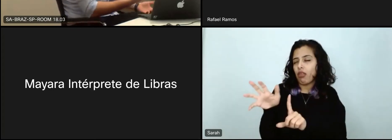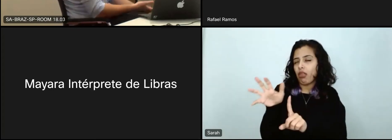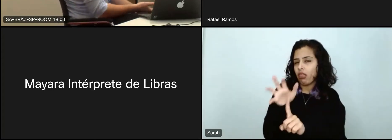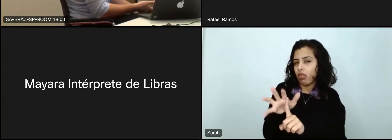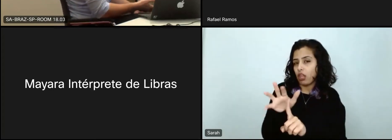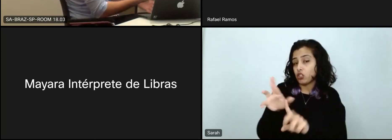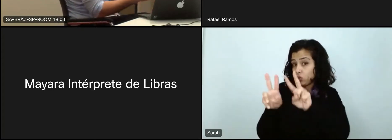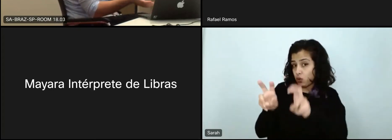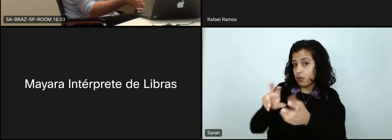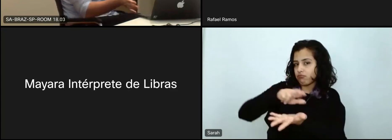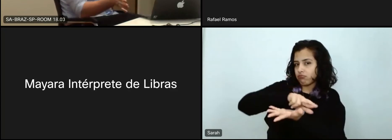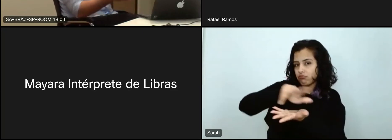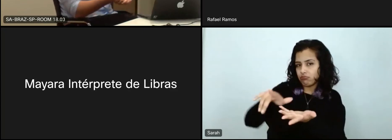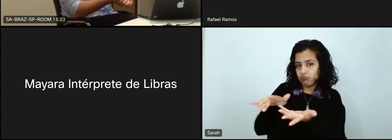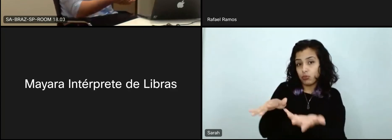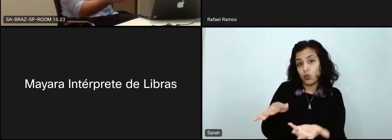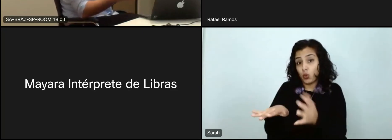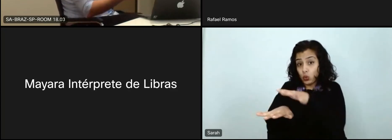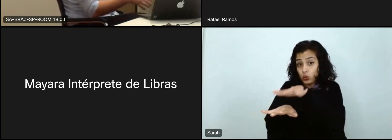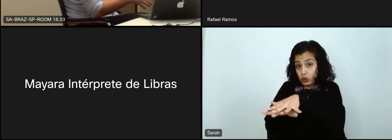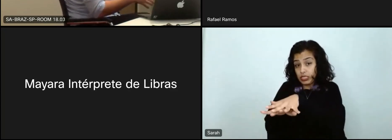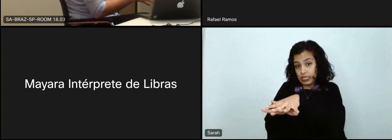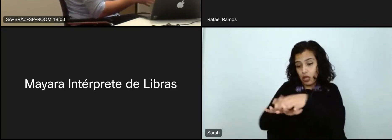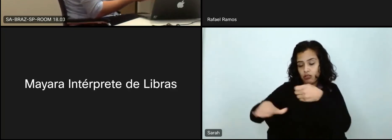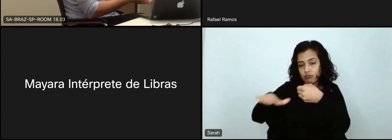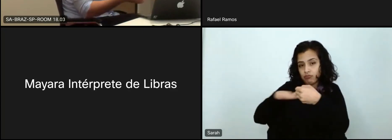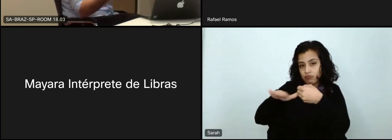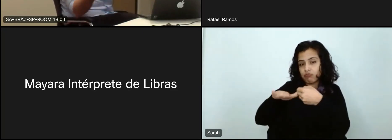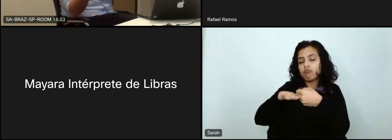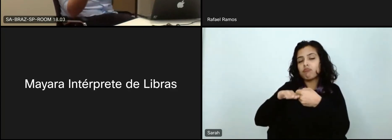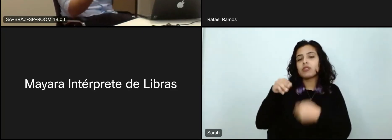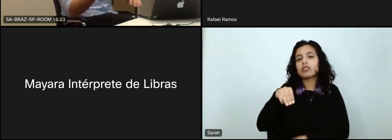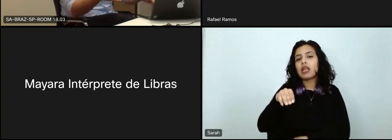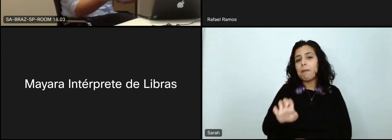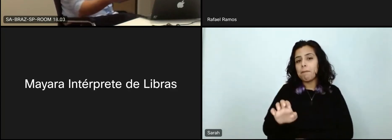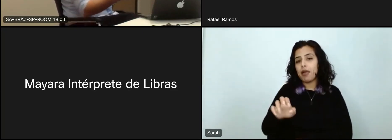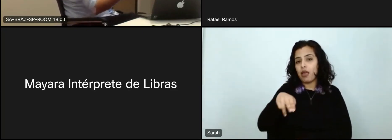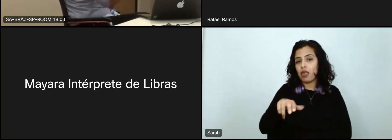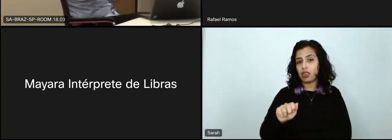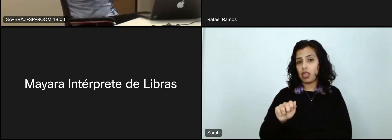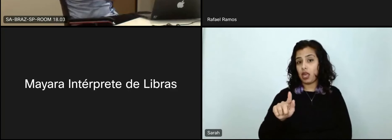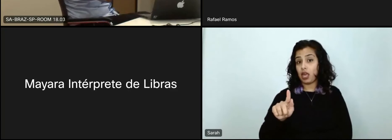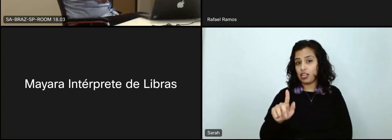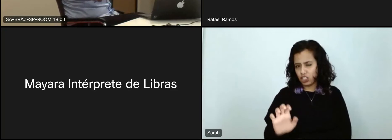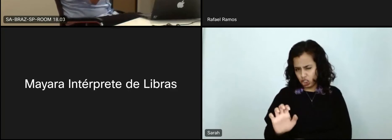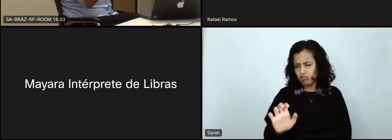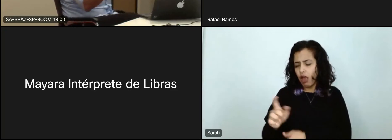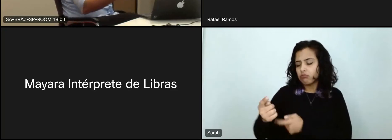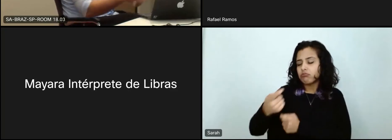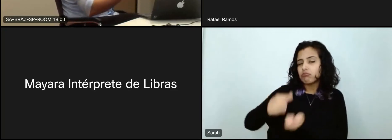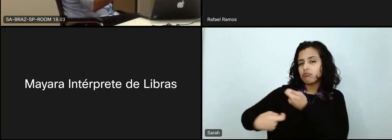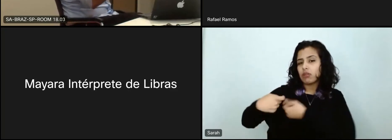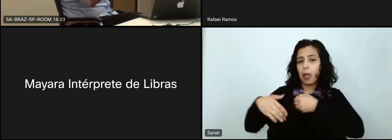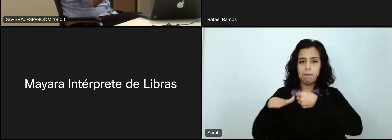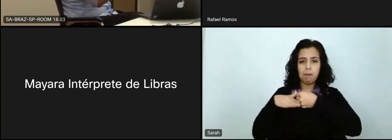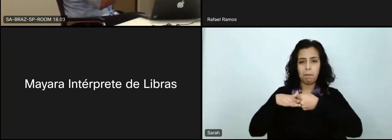middle management, perdão. Mas o que que seria esse middle management, né? É a gestão intermediária, não é o alto escalão da